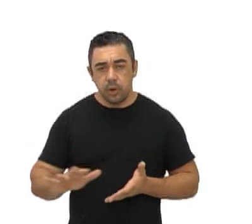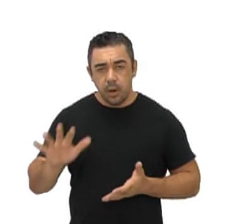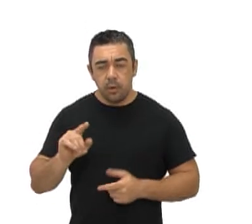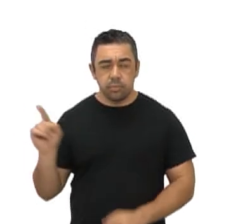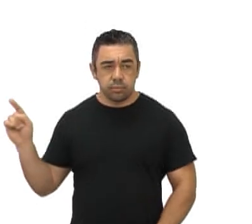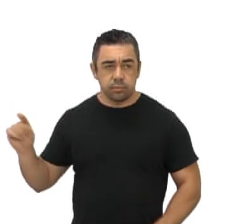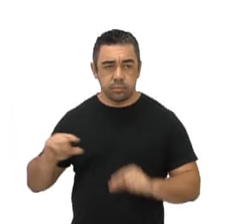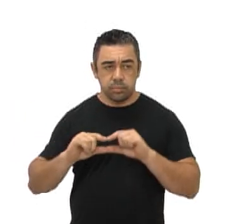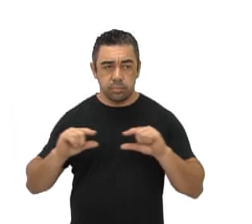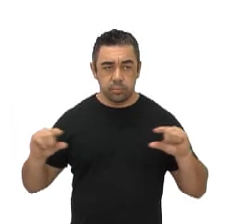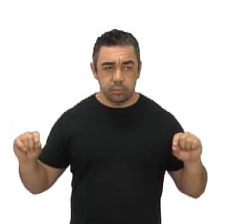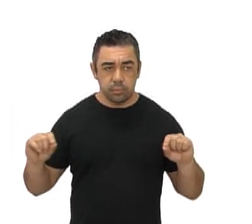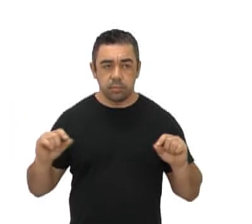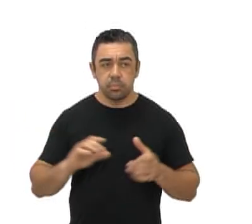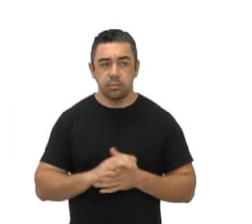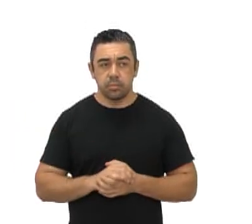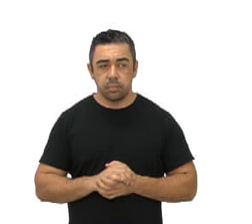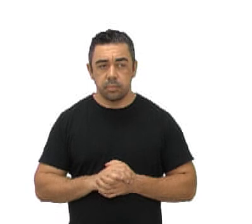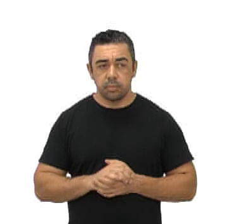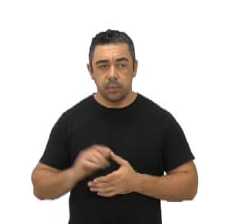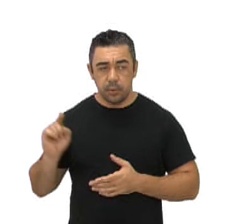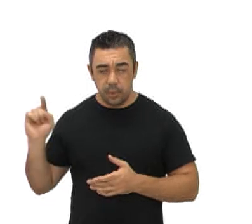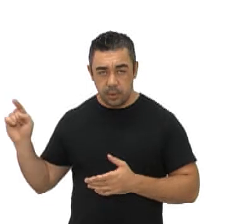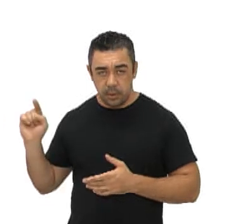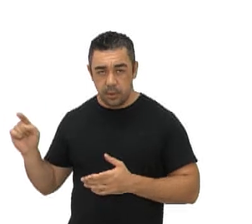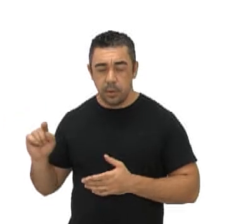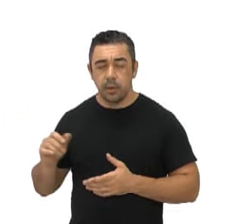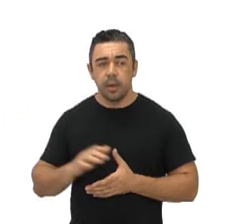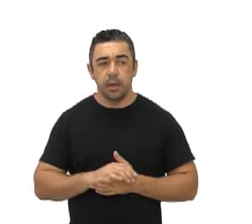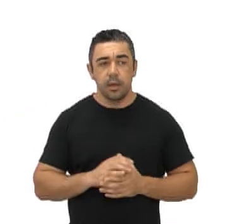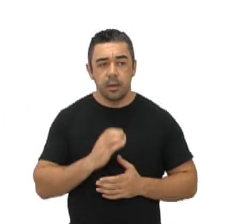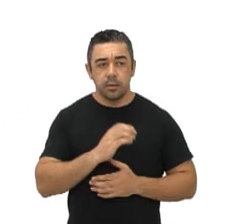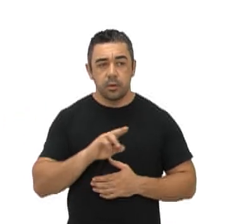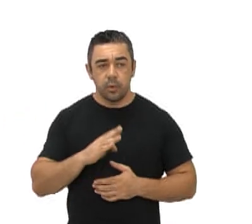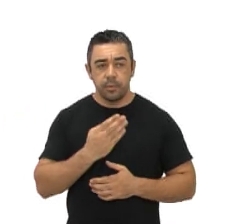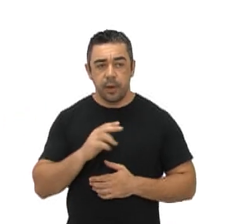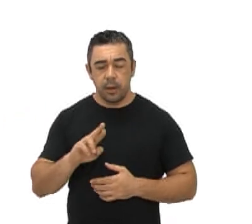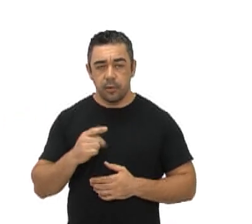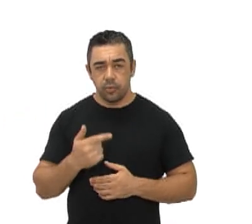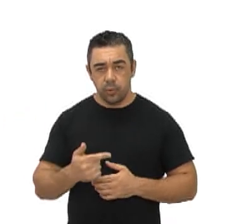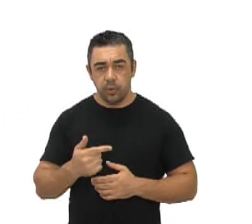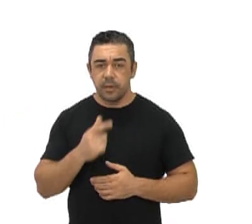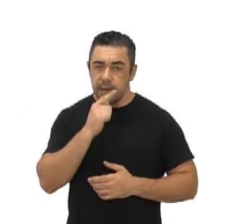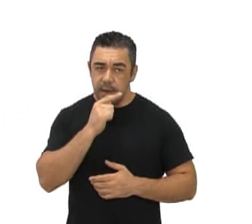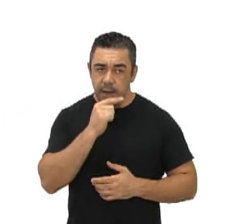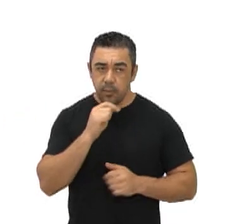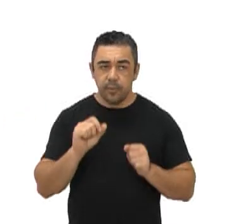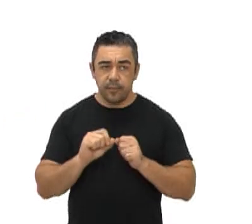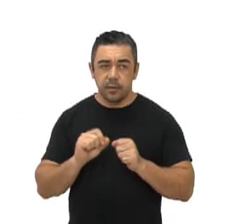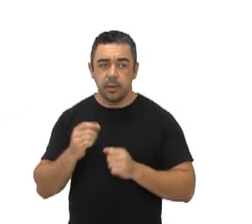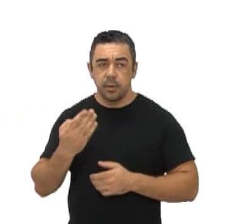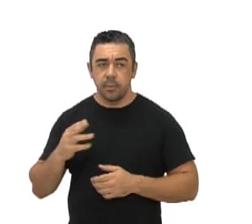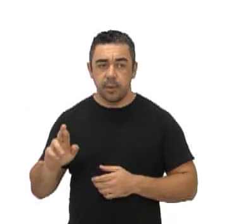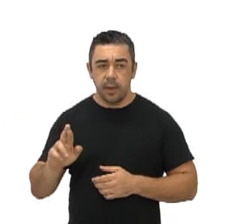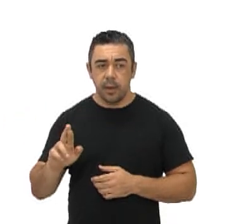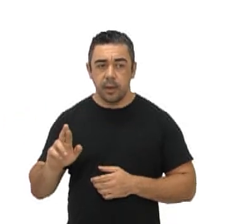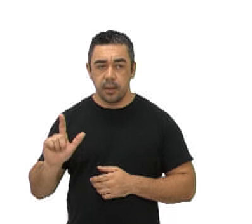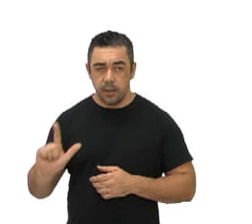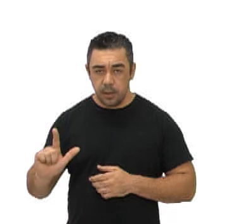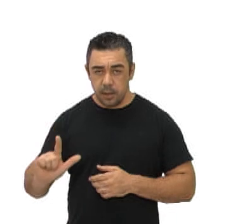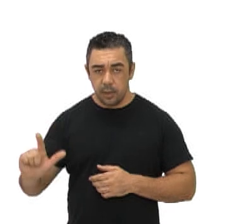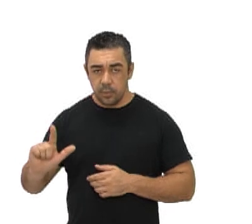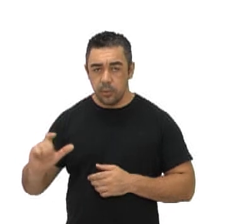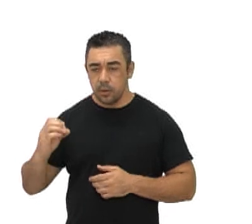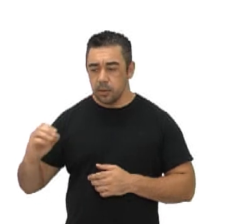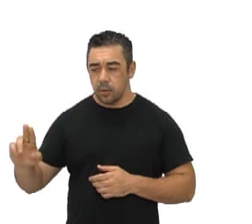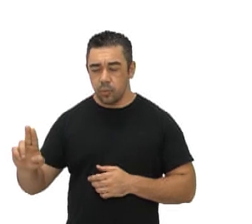dessa pilha vai ser, a reação global da eletrólise vai ser CuBr2 aquoso, formando Br líquido